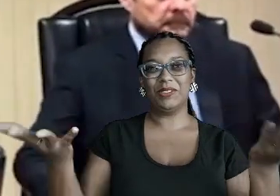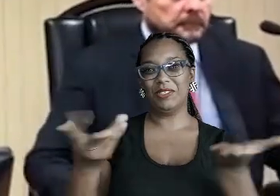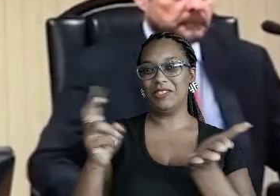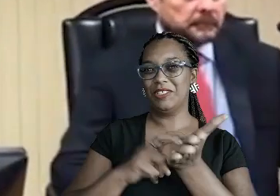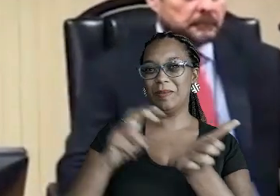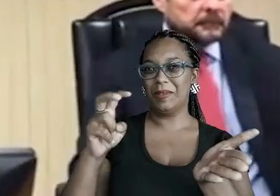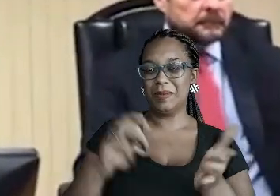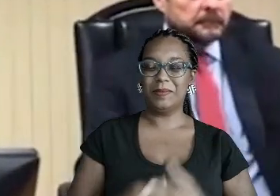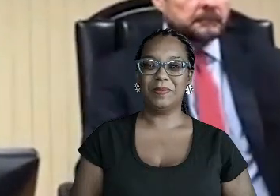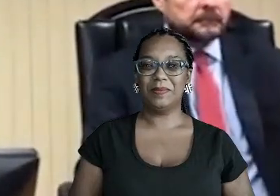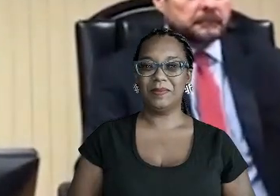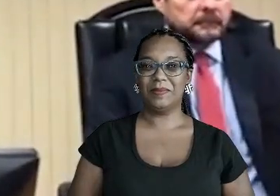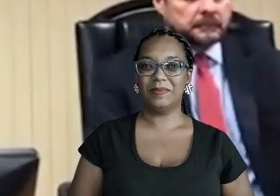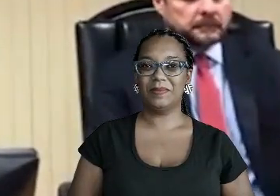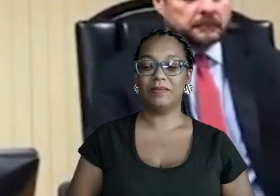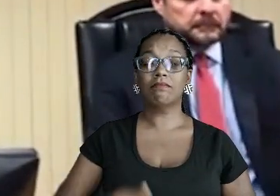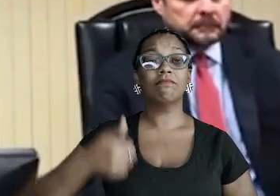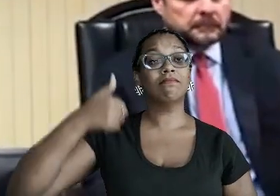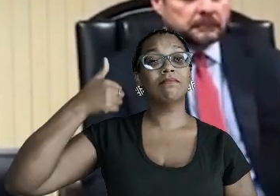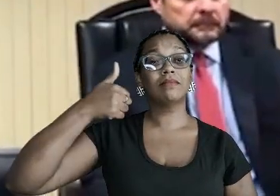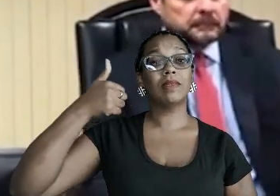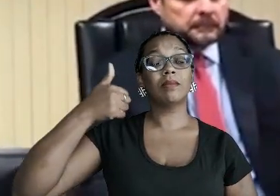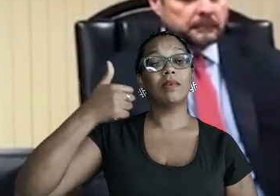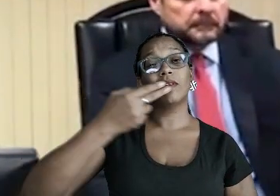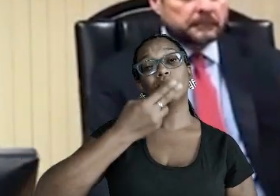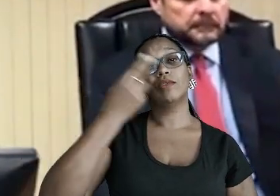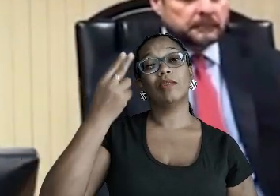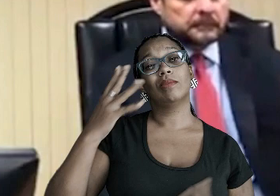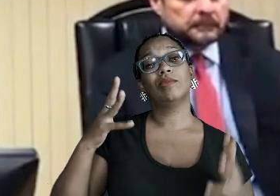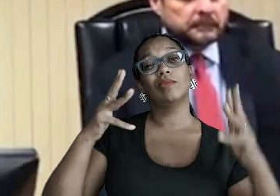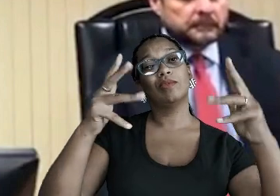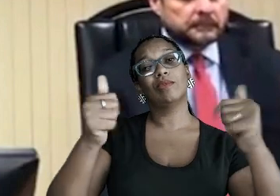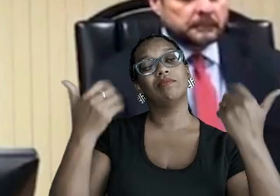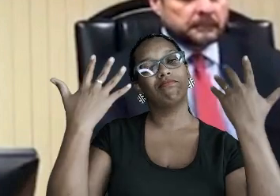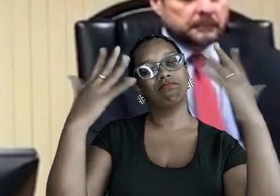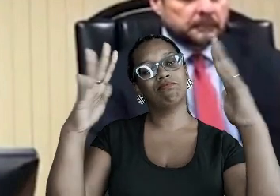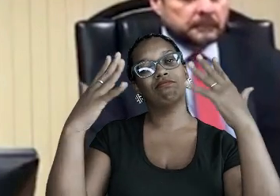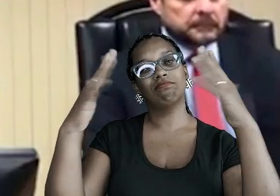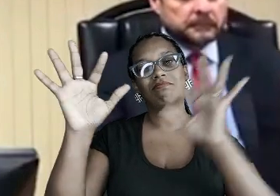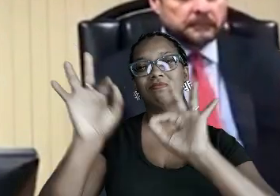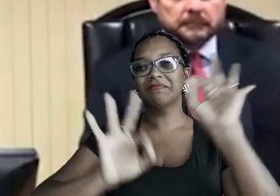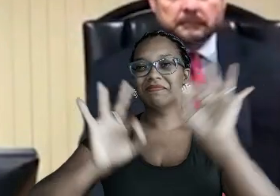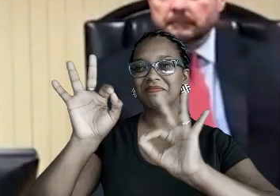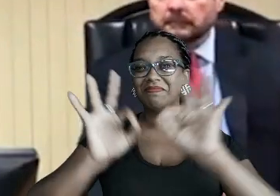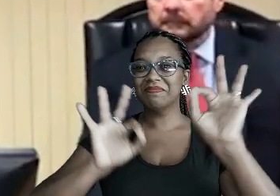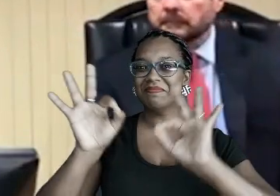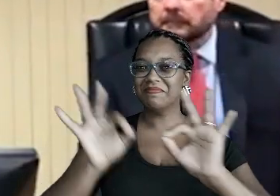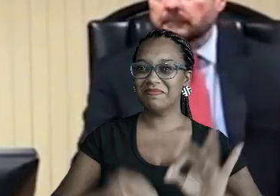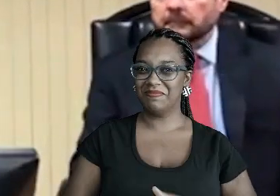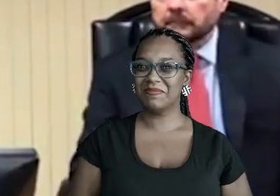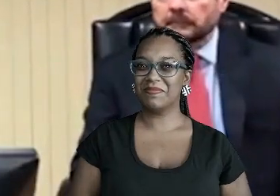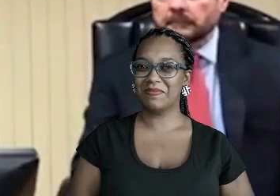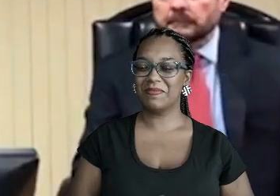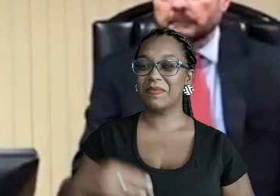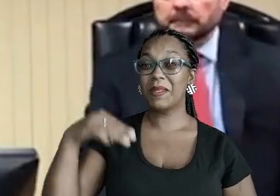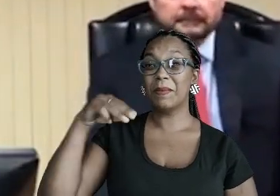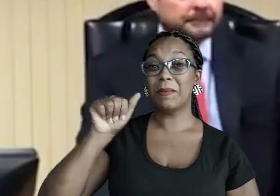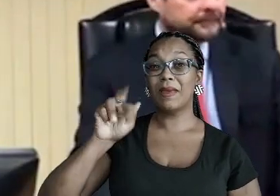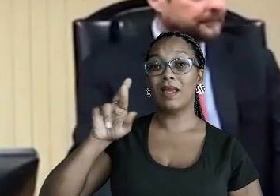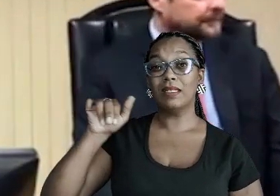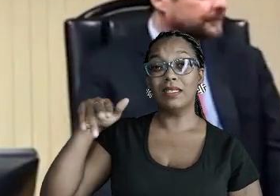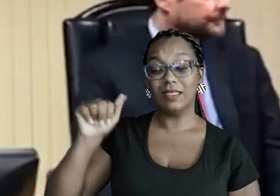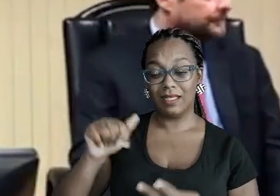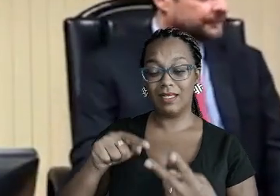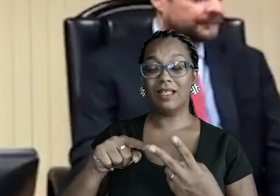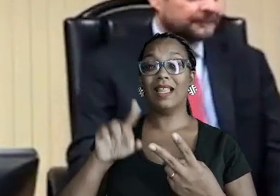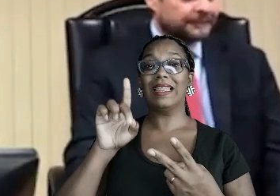de hoje é primeiro então em nome de todos eu queria parabenizar que os idealizadores Marina copola